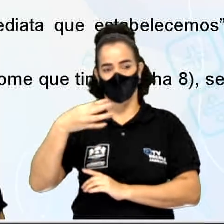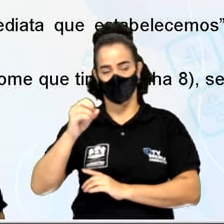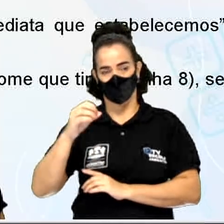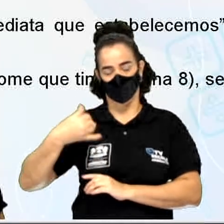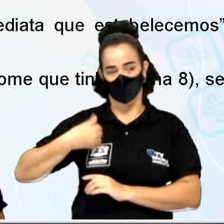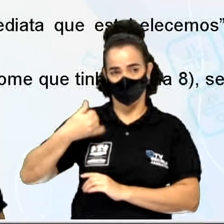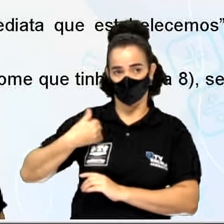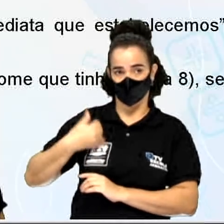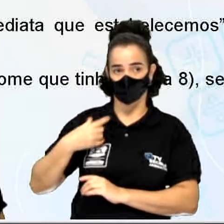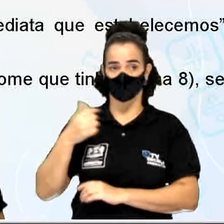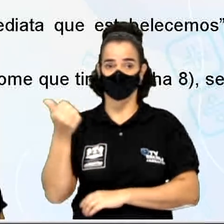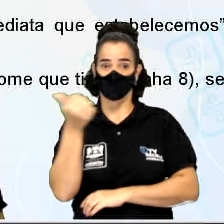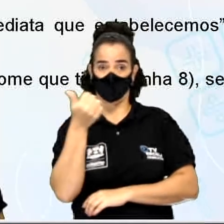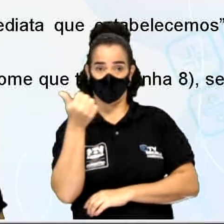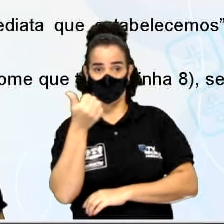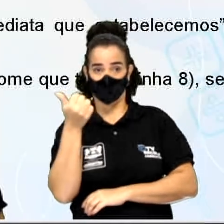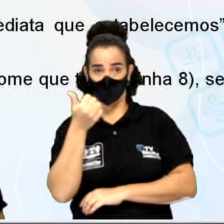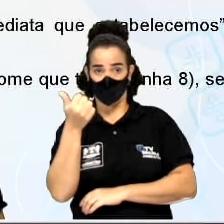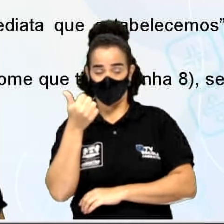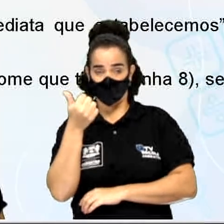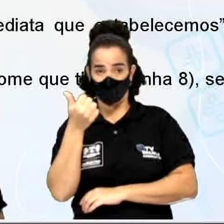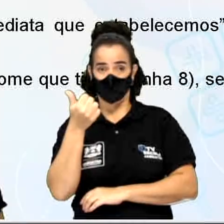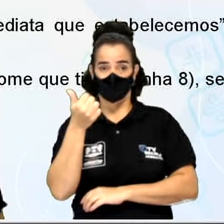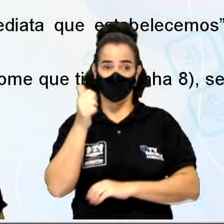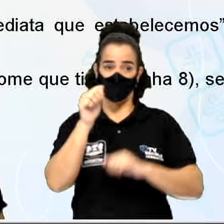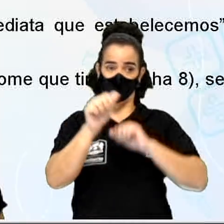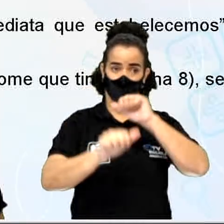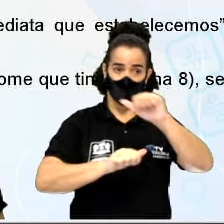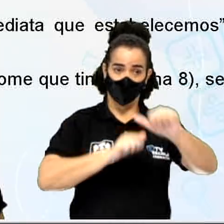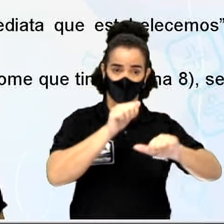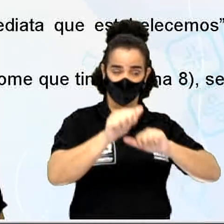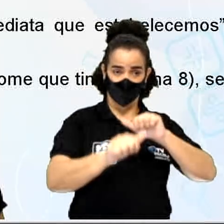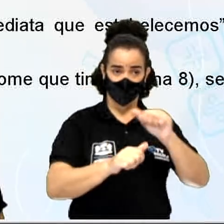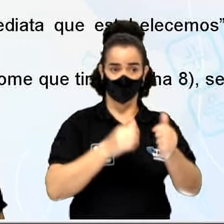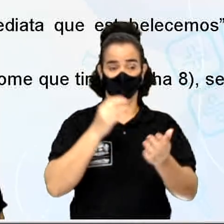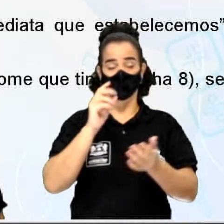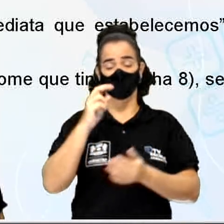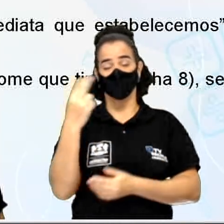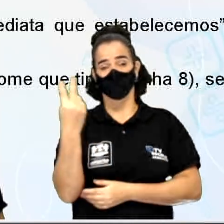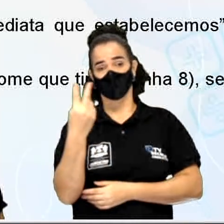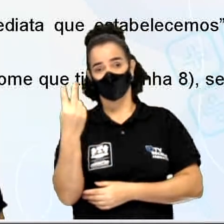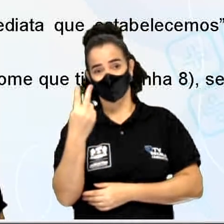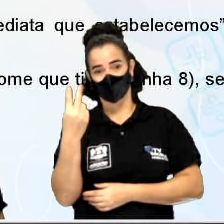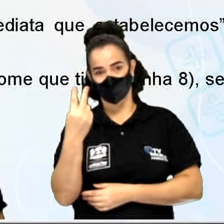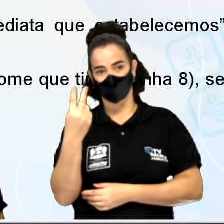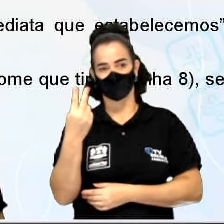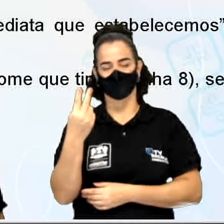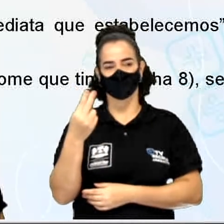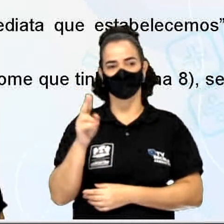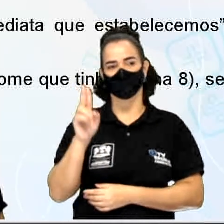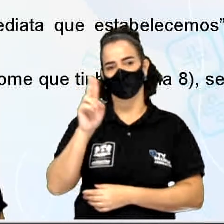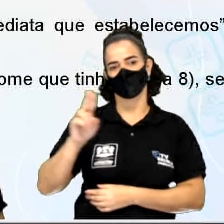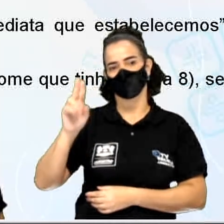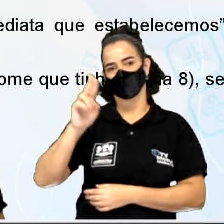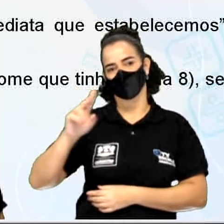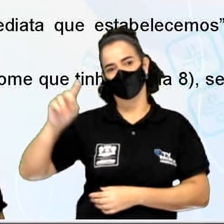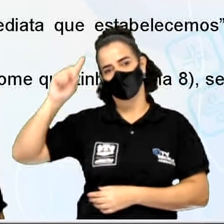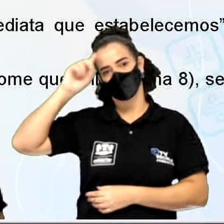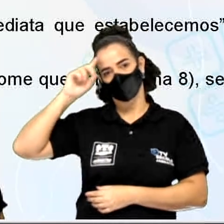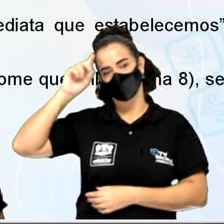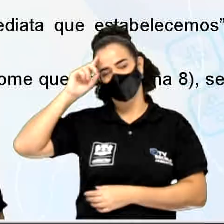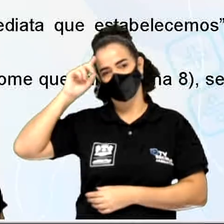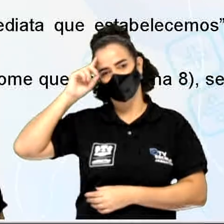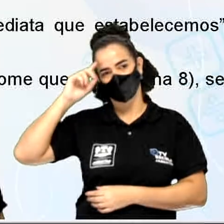primeiro, oposição, o segundo, coloquialmente, tempo. Questão muito boa essa, porque, vê só, mas